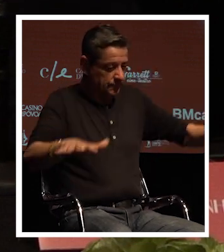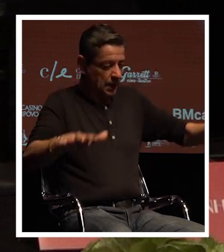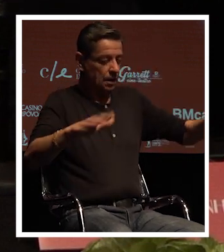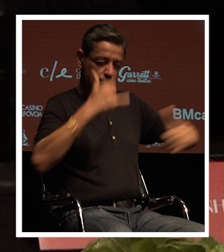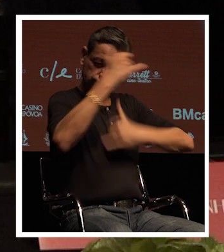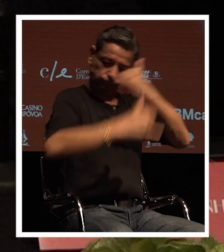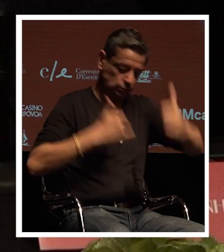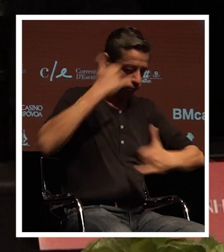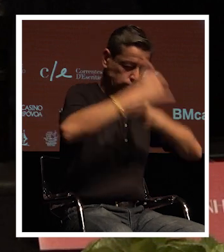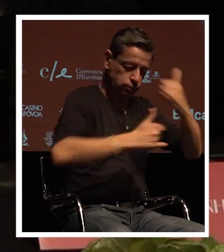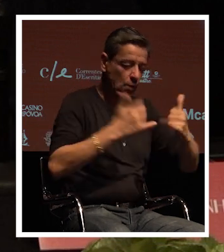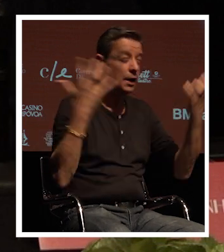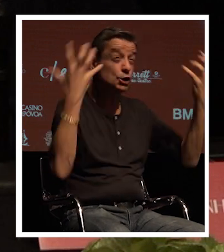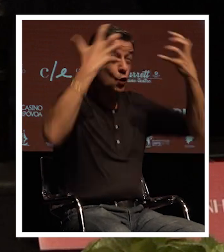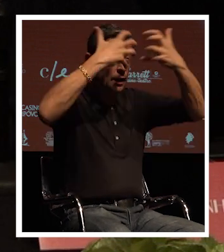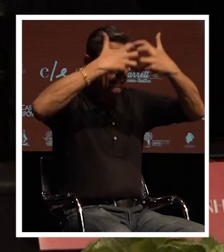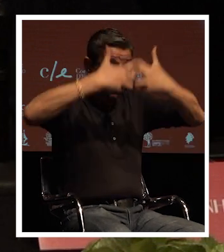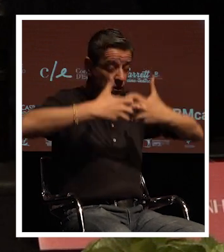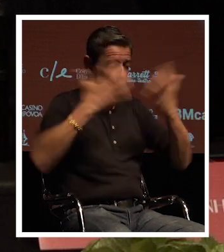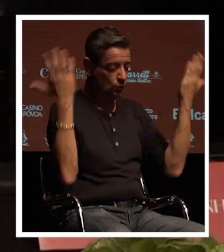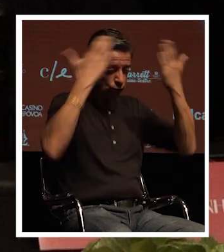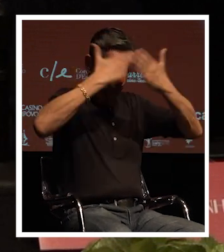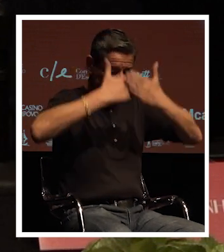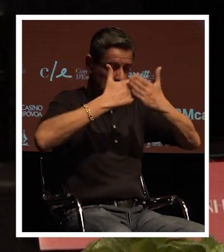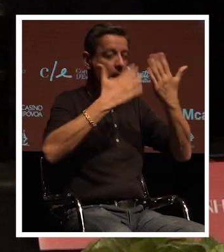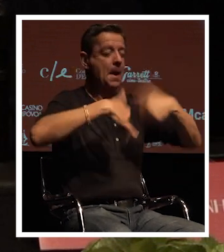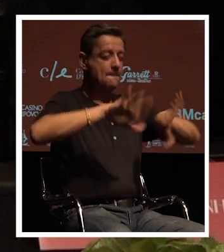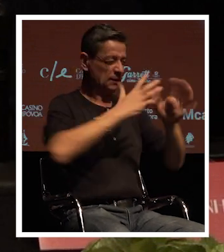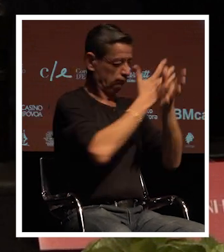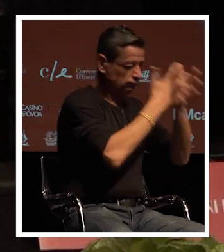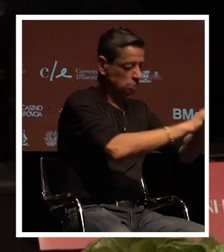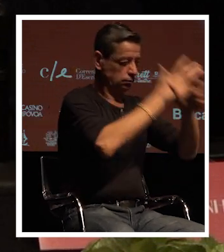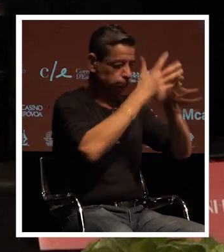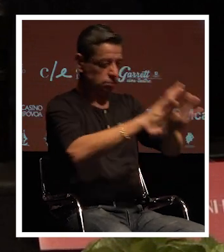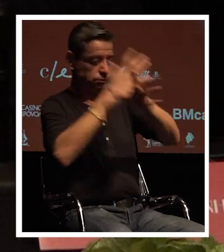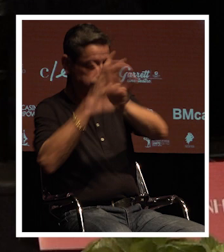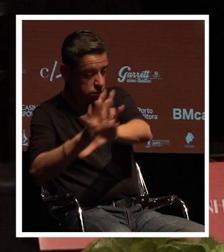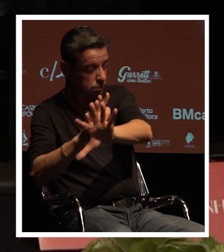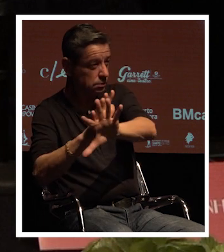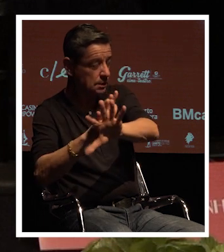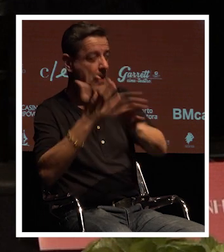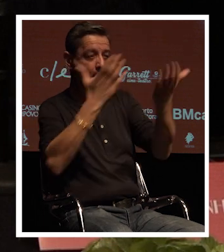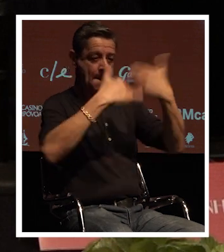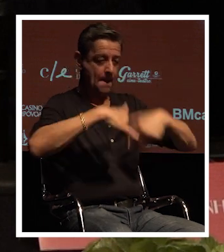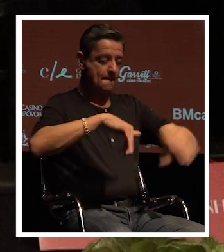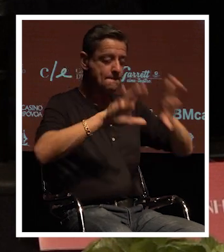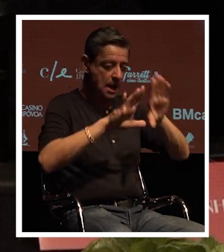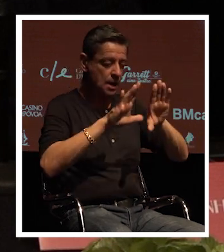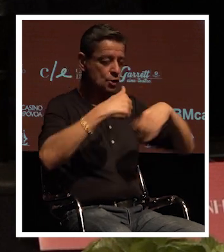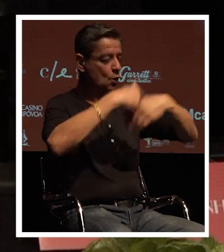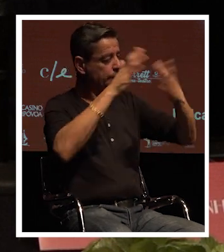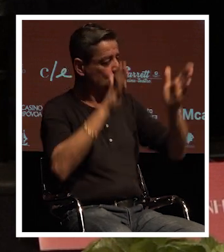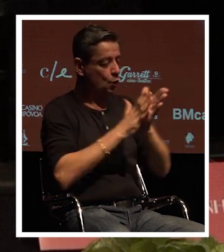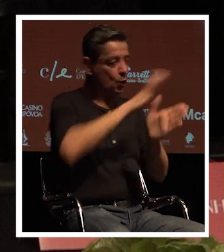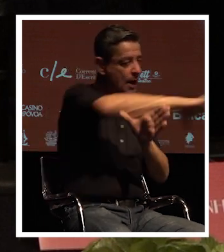sucessivas faíscas na escuridão que estas enc deem hemisférios cerebrais mas mais que tudo que nos